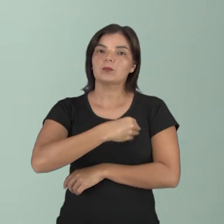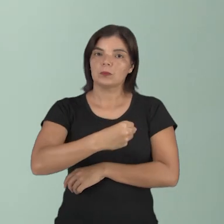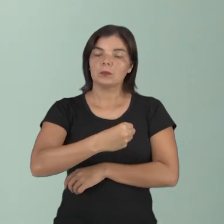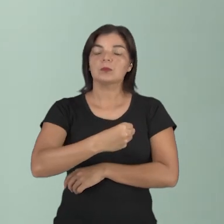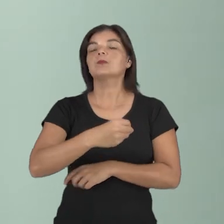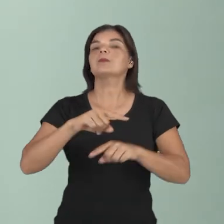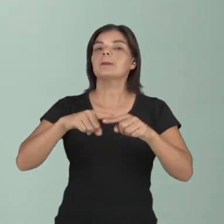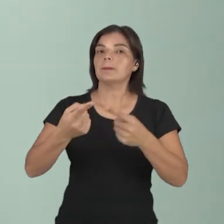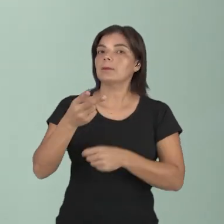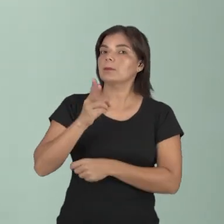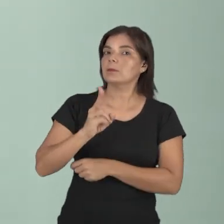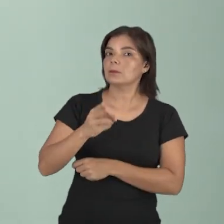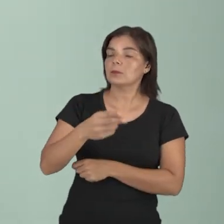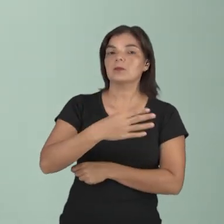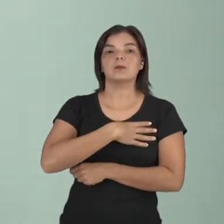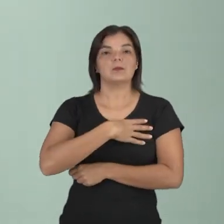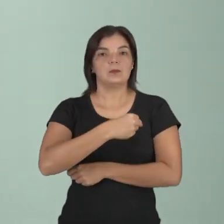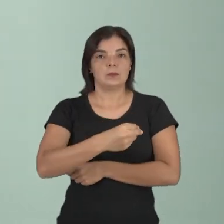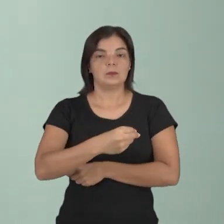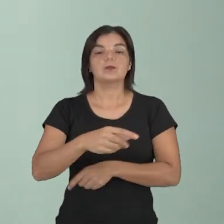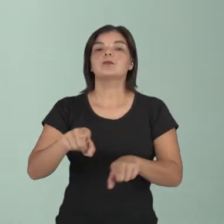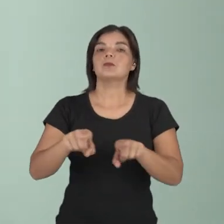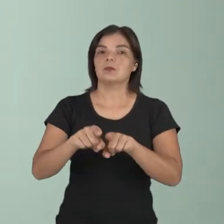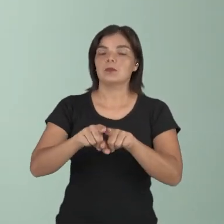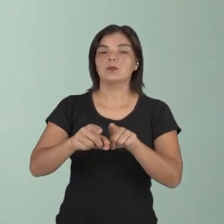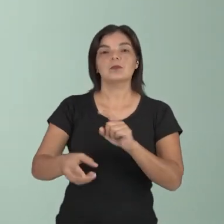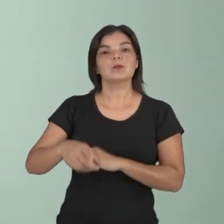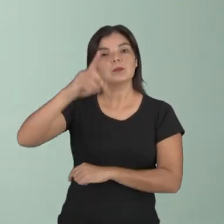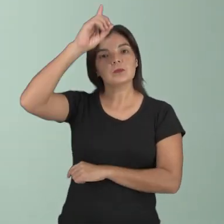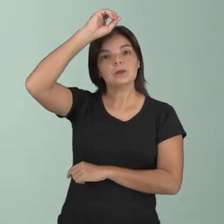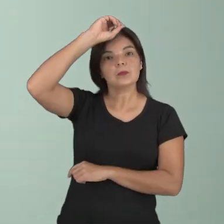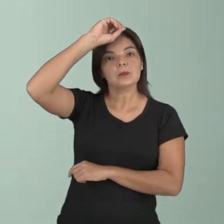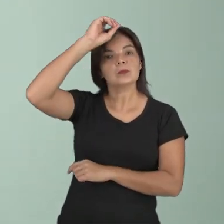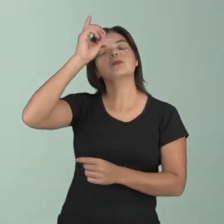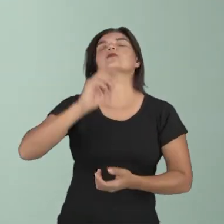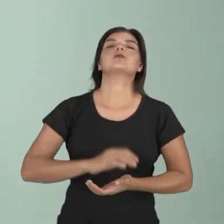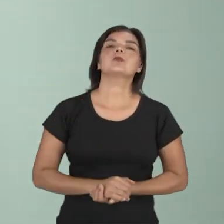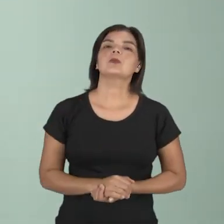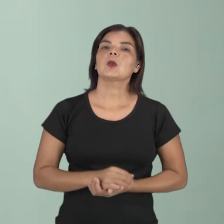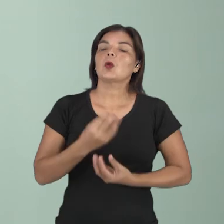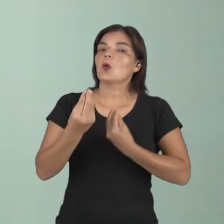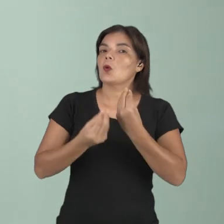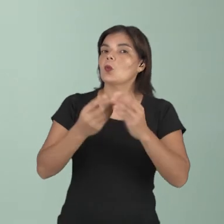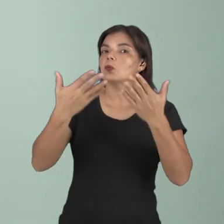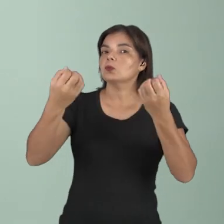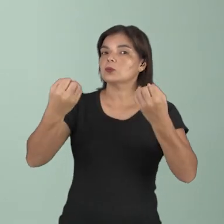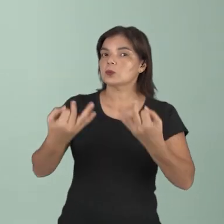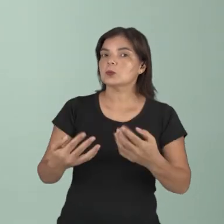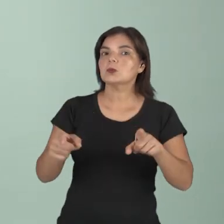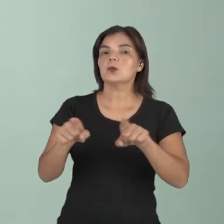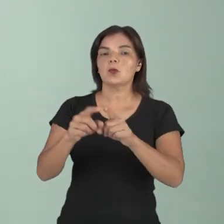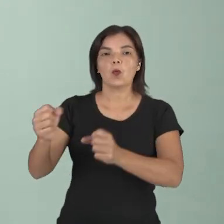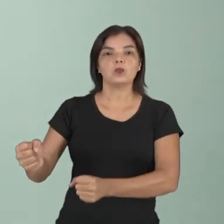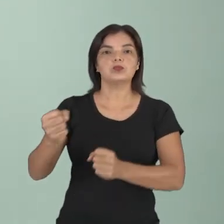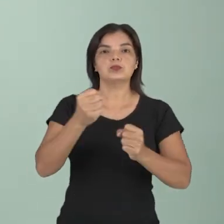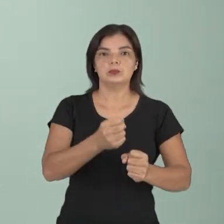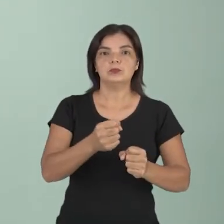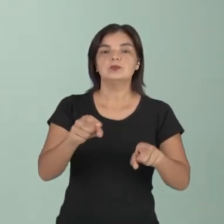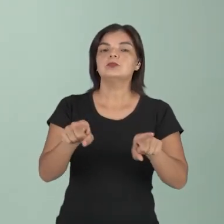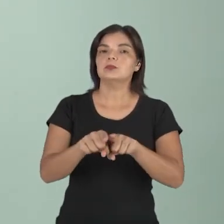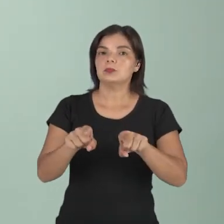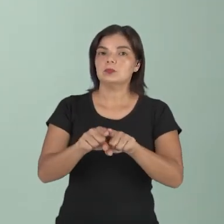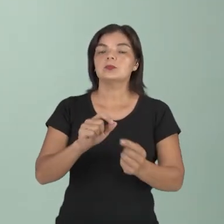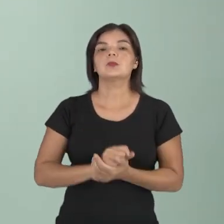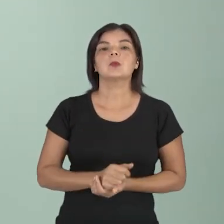filhos, mesmo quando esses filhos eles tornam-se adultos. Como nós estamos tratando de poder e